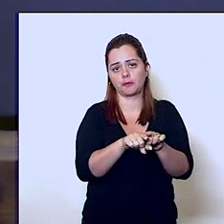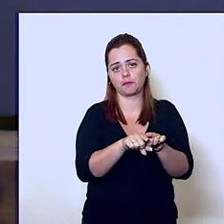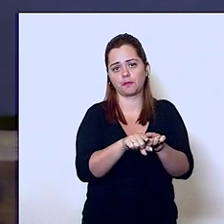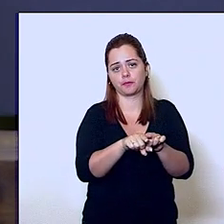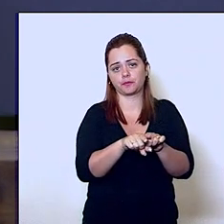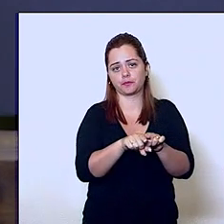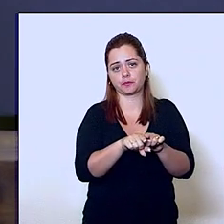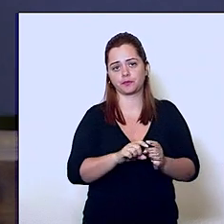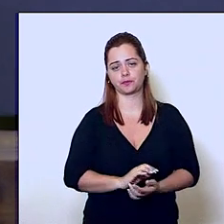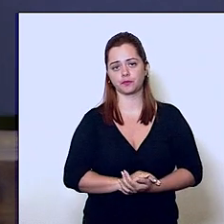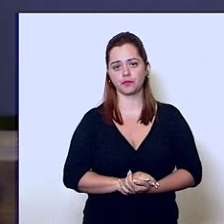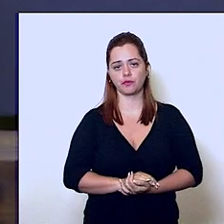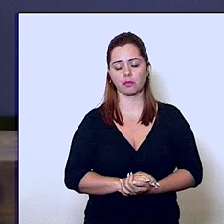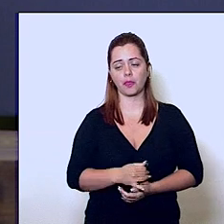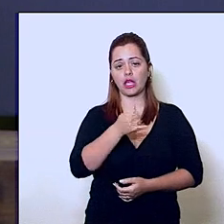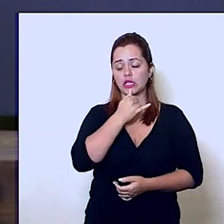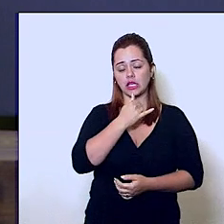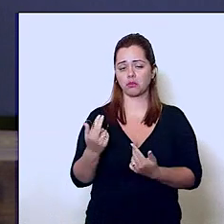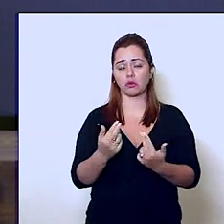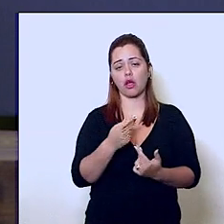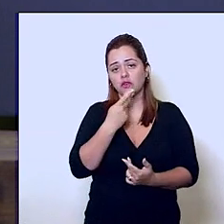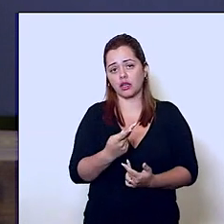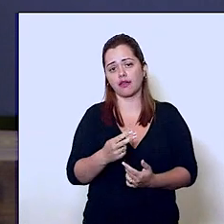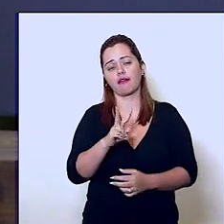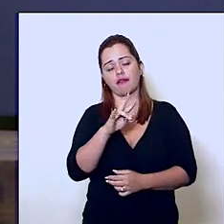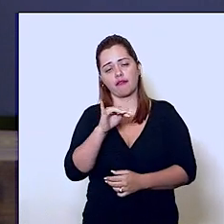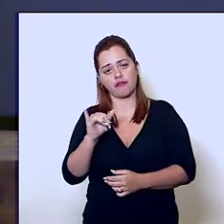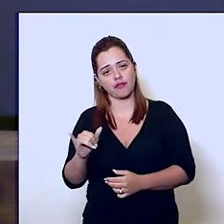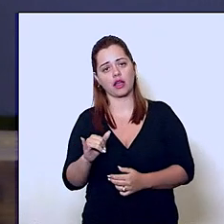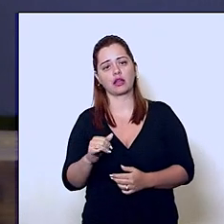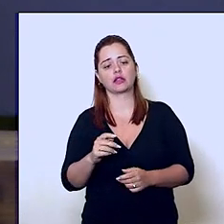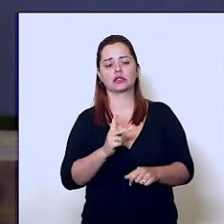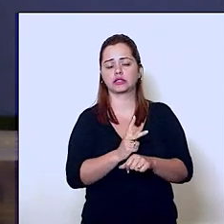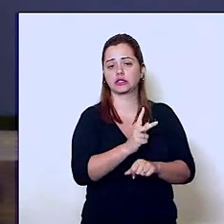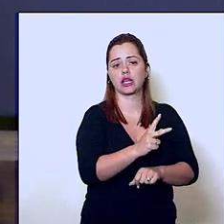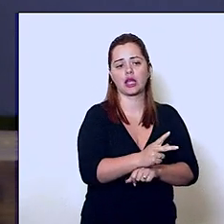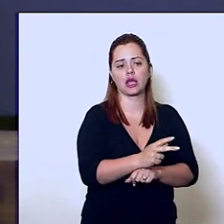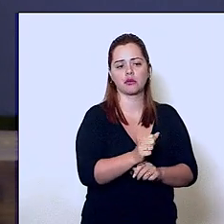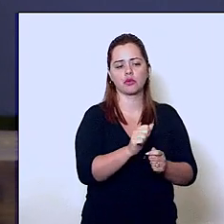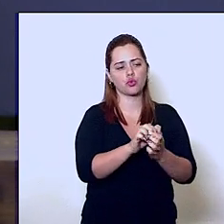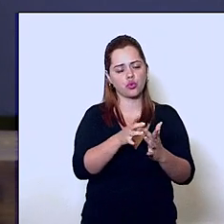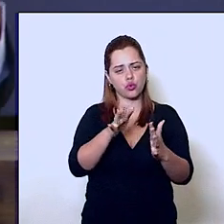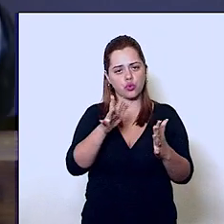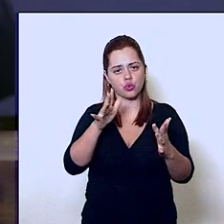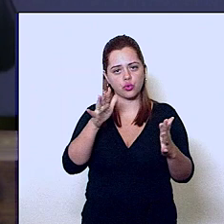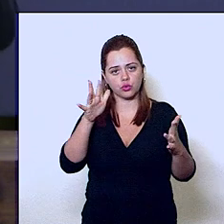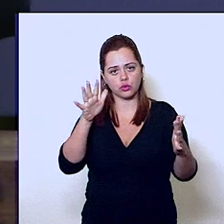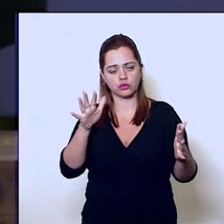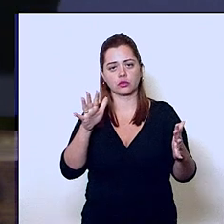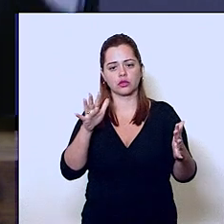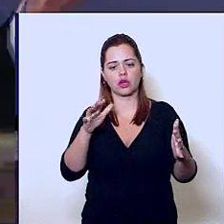exemplos como esse, que vão, portanto, dando dimensão a essa faceta humana, não